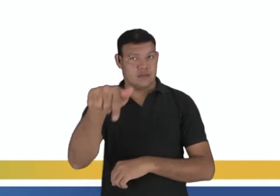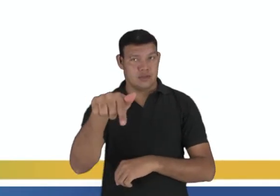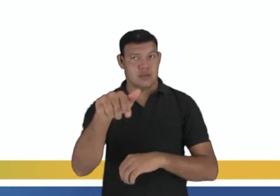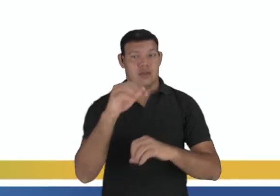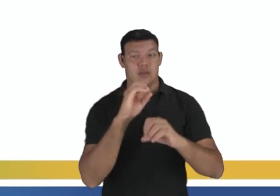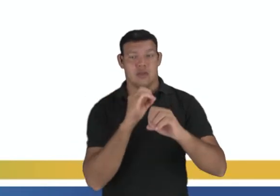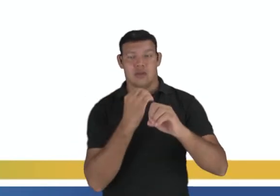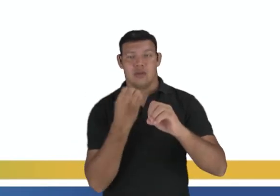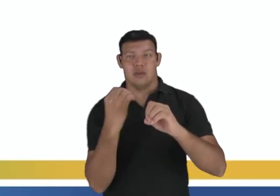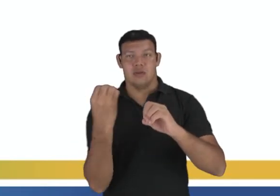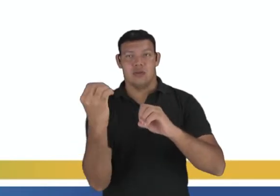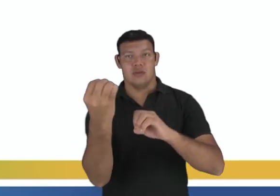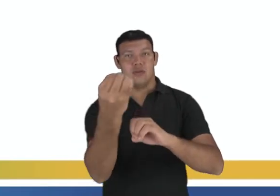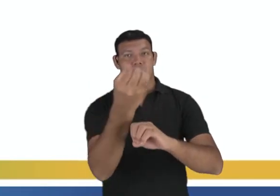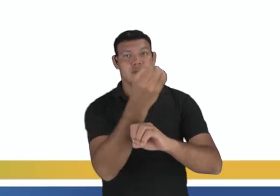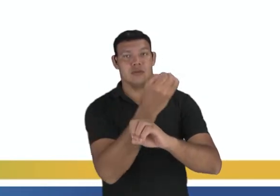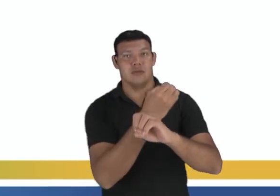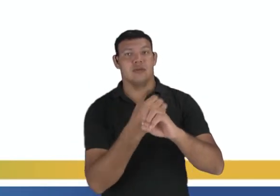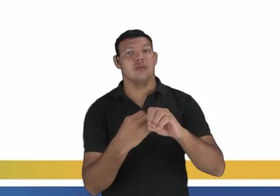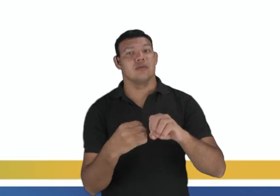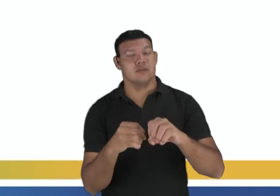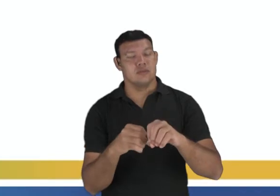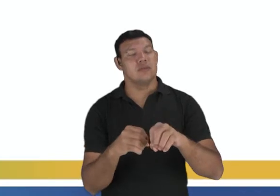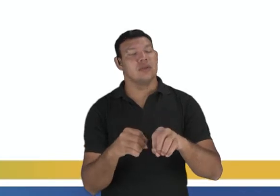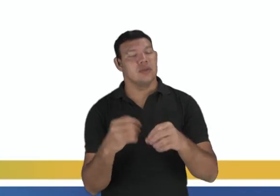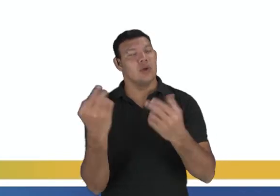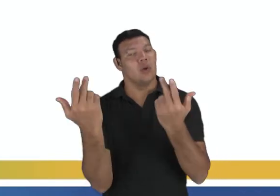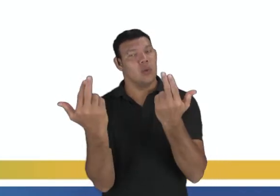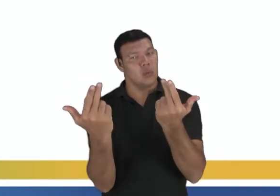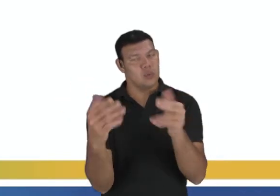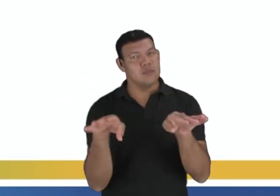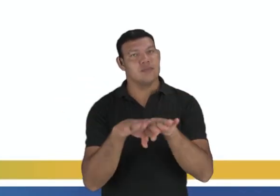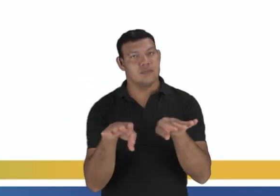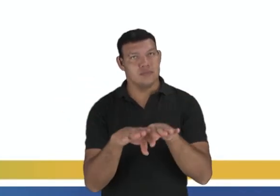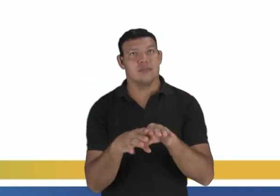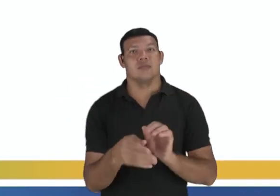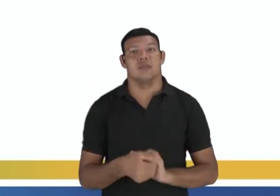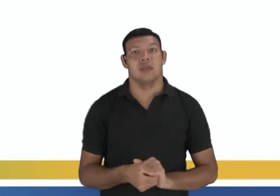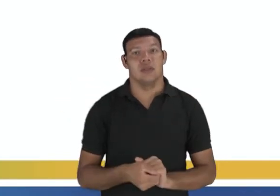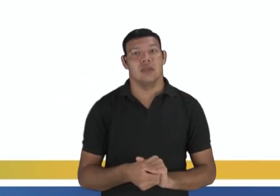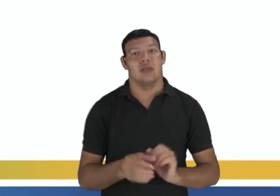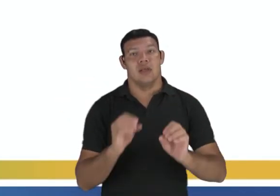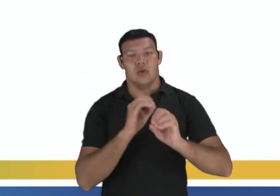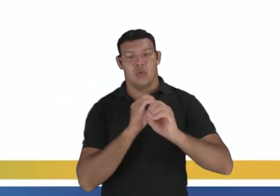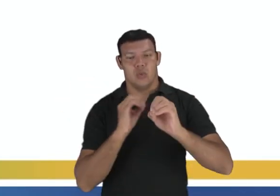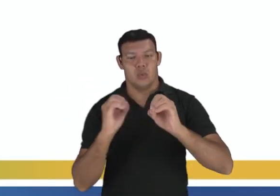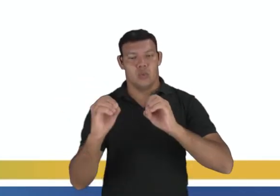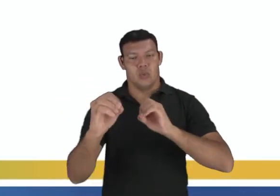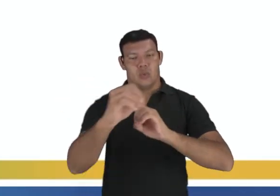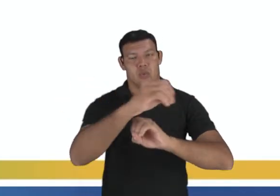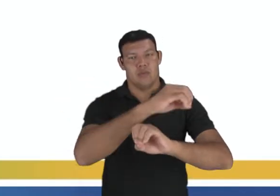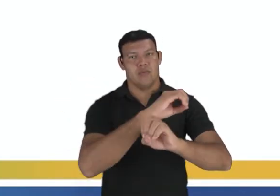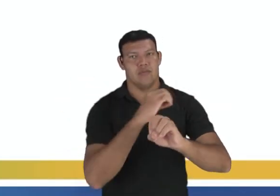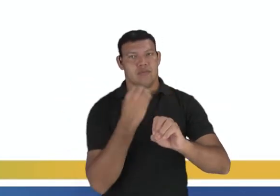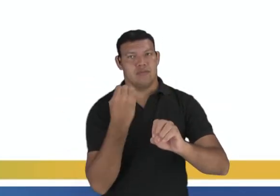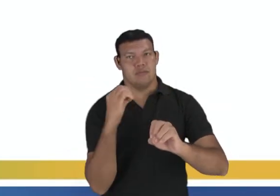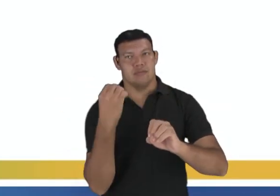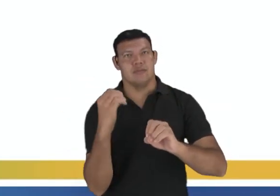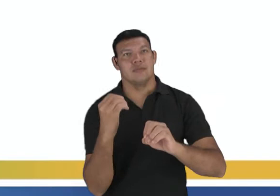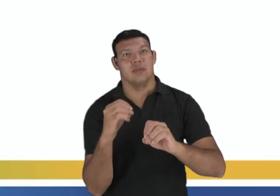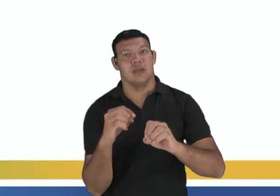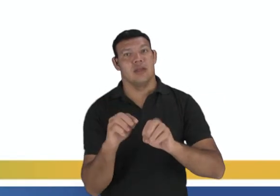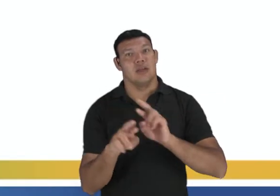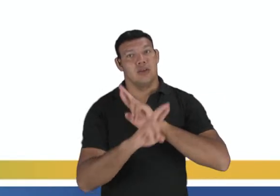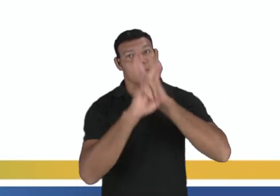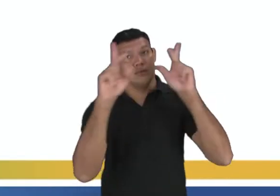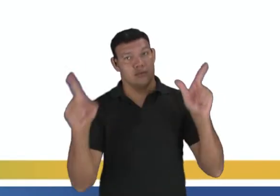E a translação tem a mesma duração. Esse é um fato muito interessante, tá? Geralmente, rotação e translação têm períodos diferentes, né? A Terra